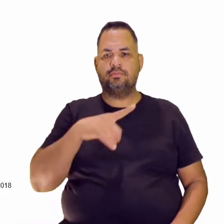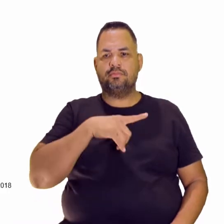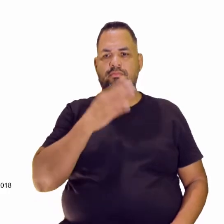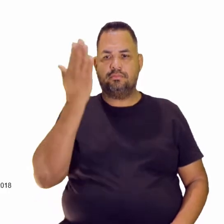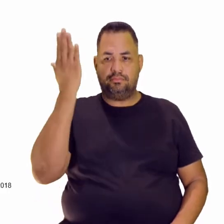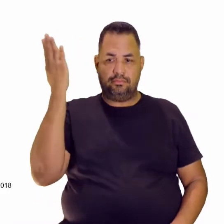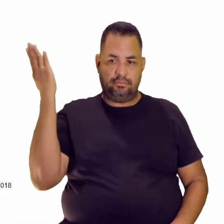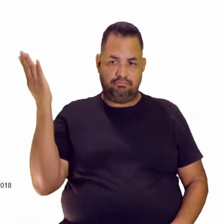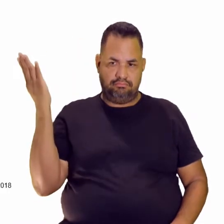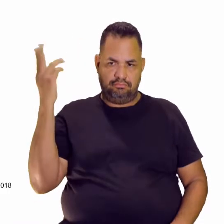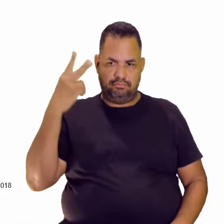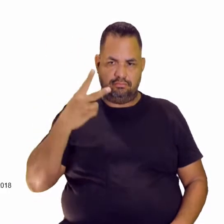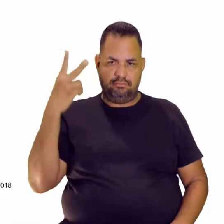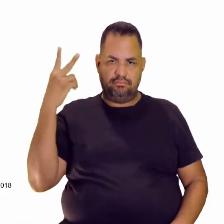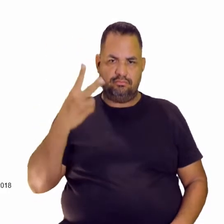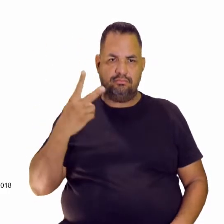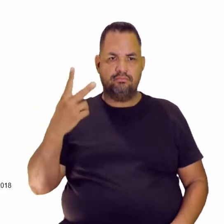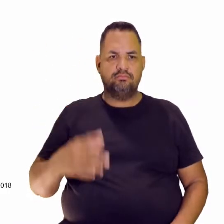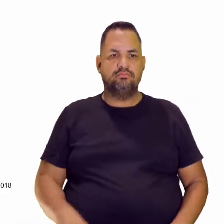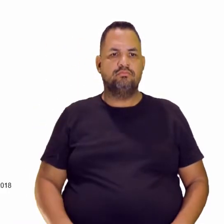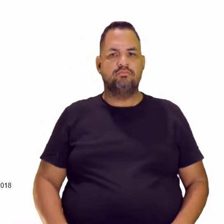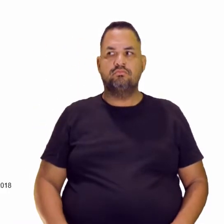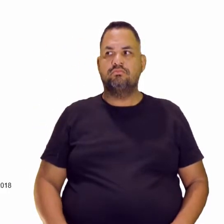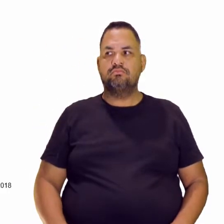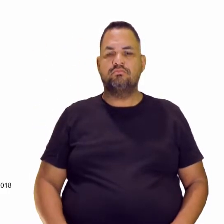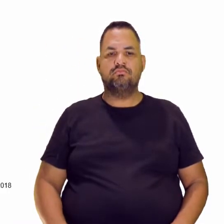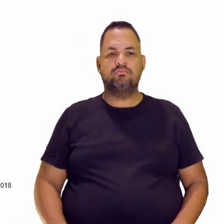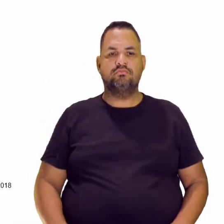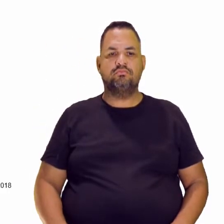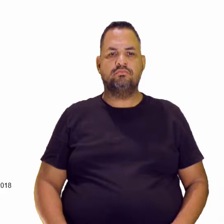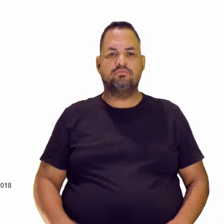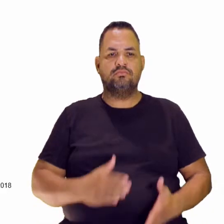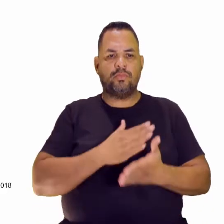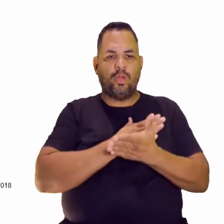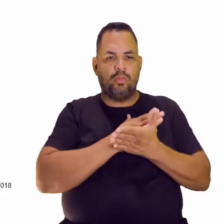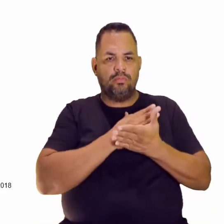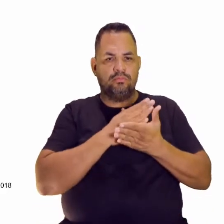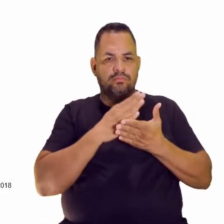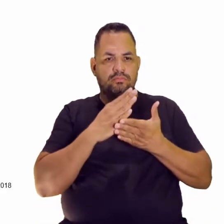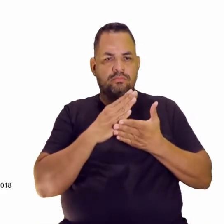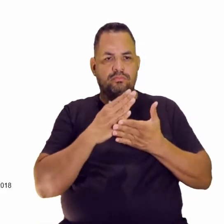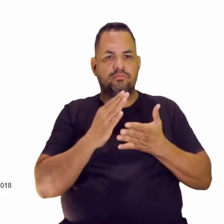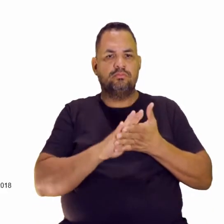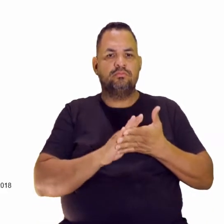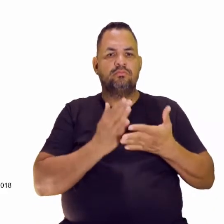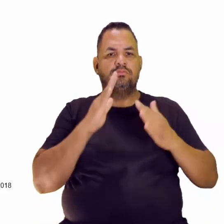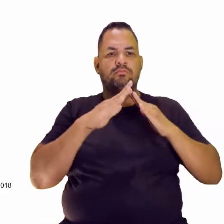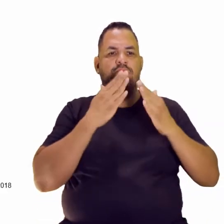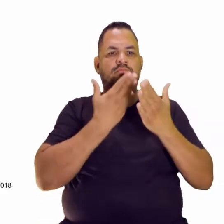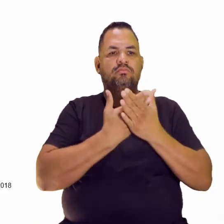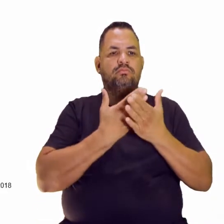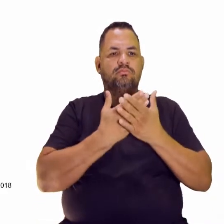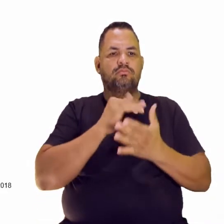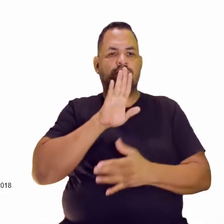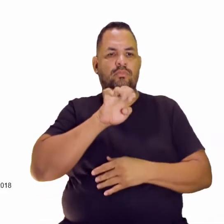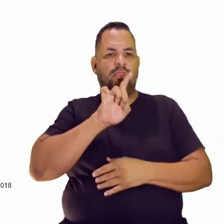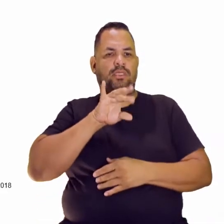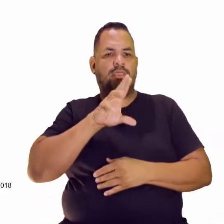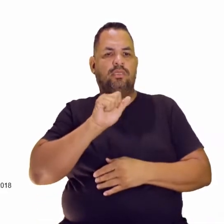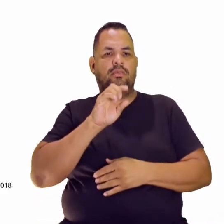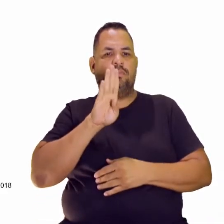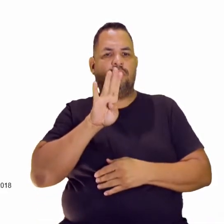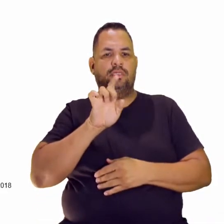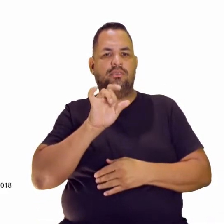o Charles Simon. Então, com isso aí, floresceu a Academia Imperial de